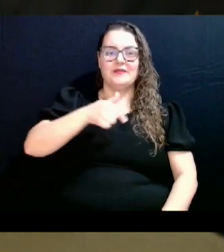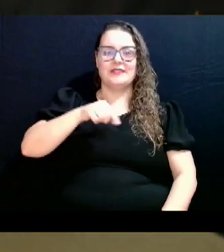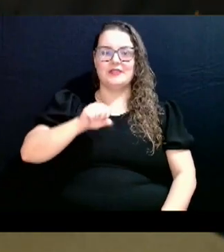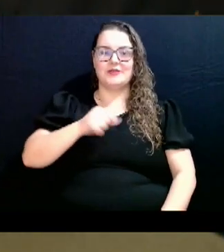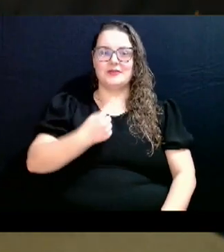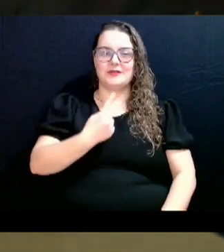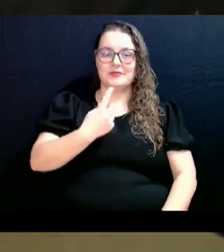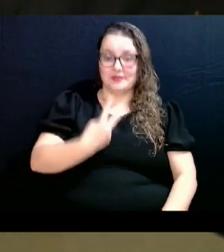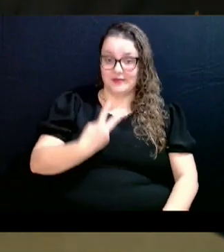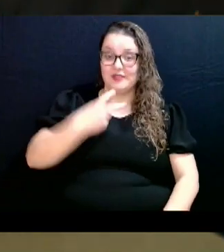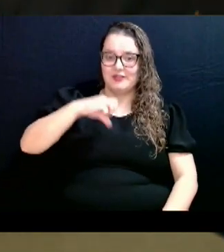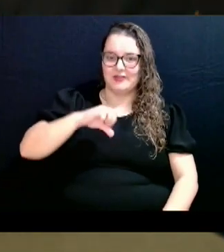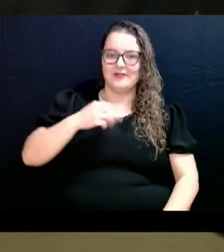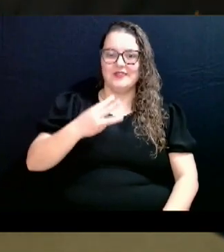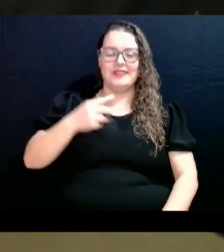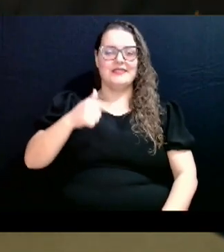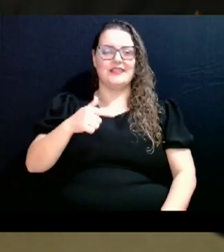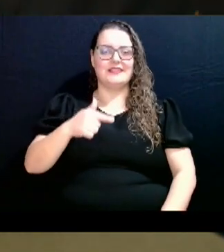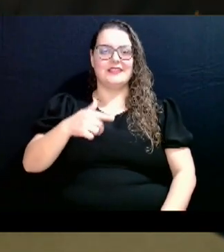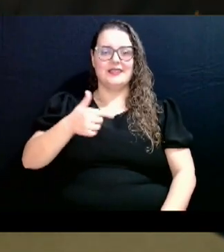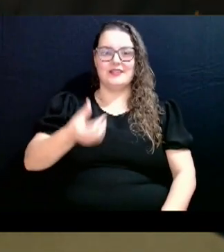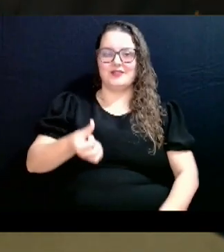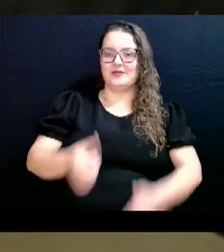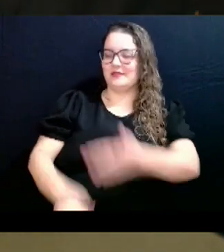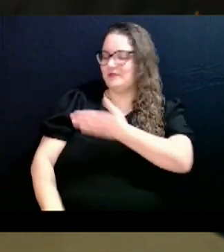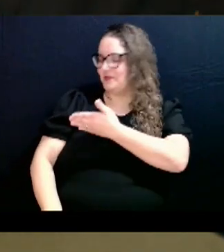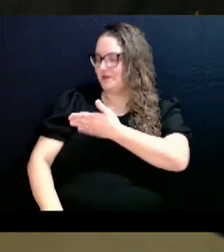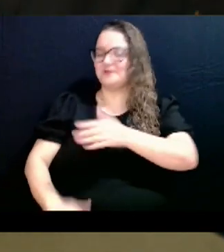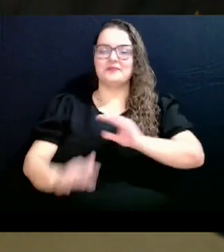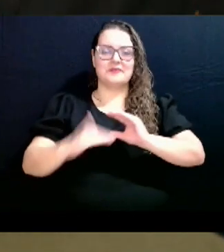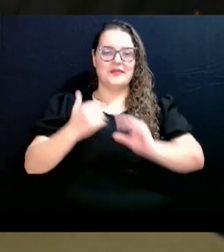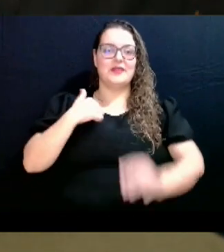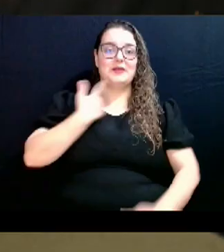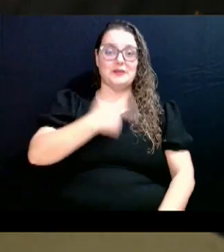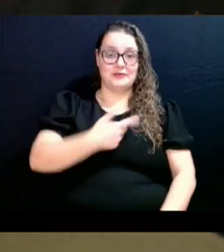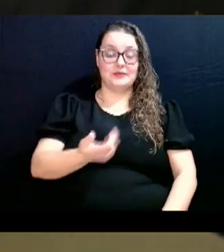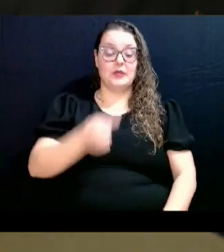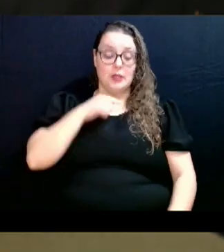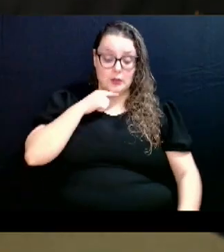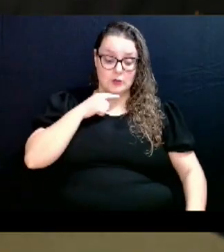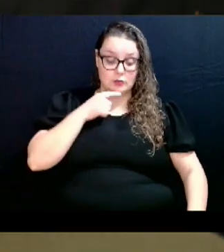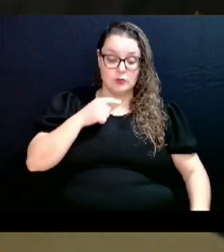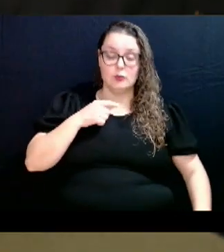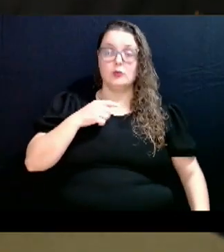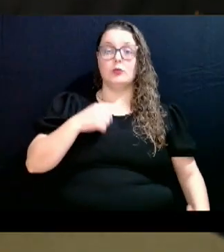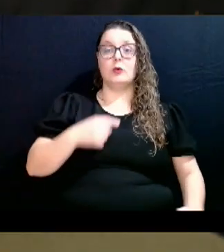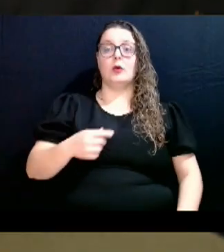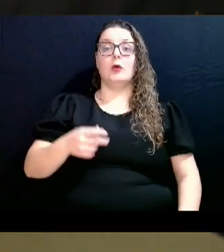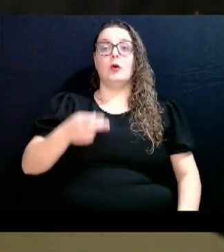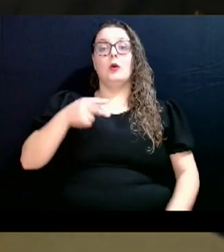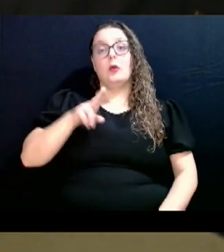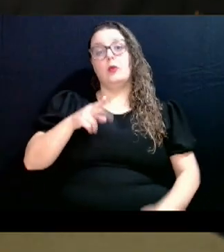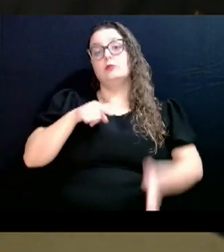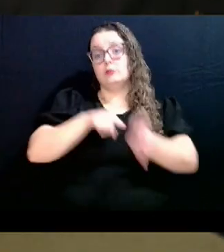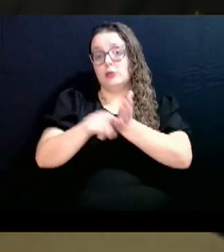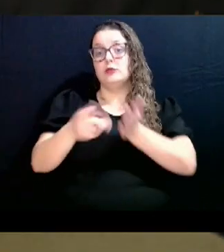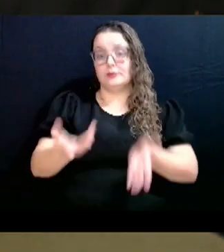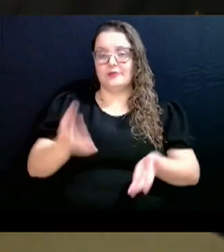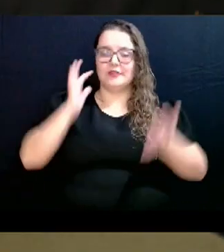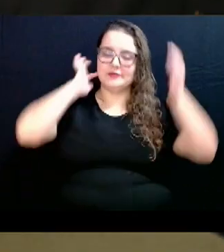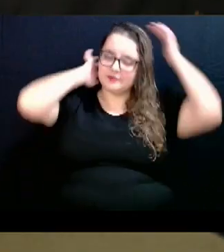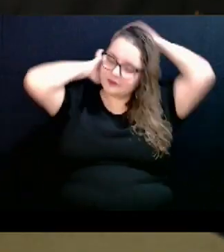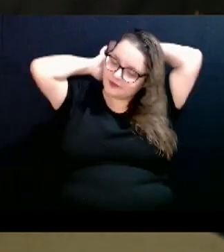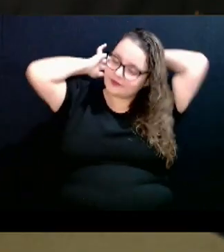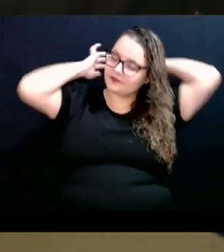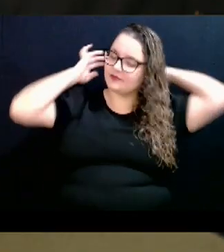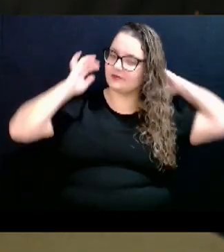19978293776, manda para a gente a sua mensagem, a sua dúvida ou seu questionamento. Enquanto isso, a gente vai atualizando algumas